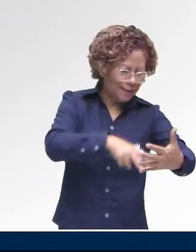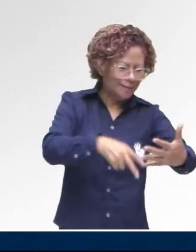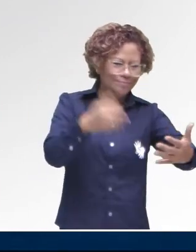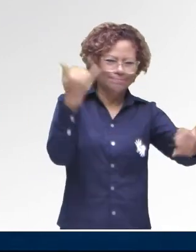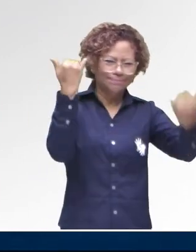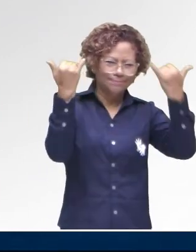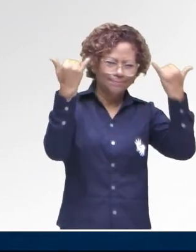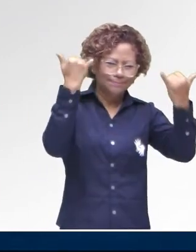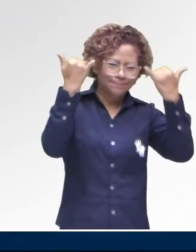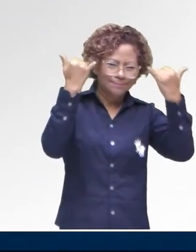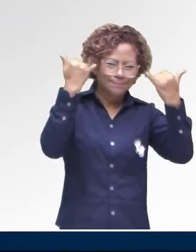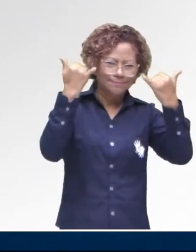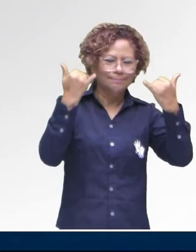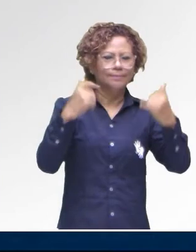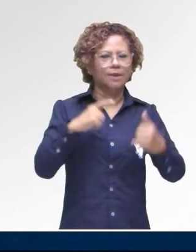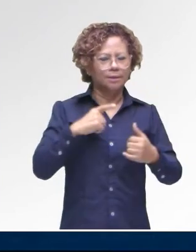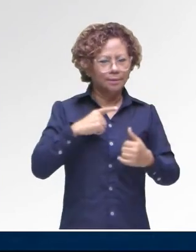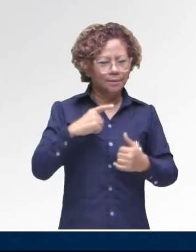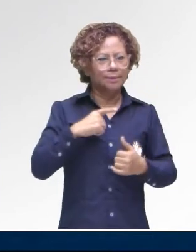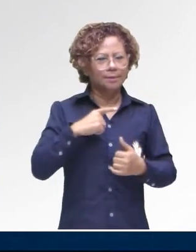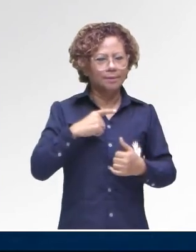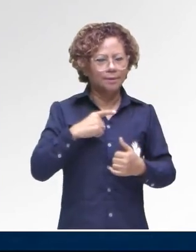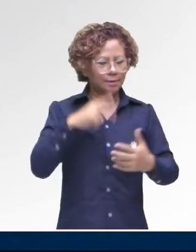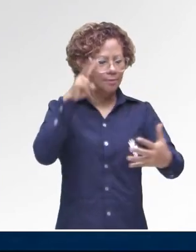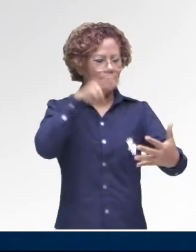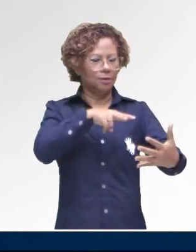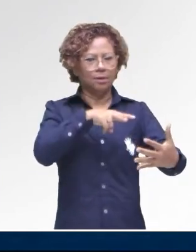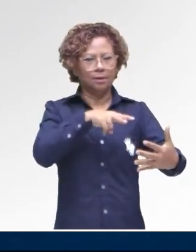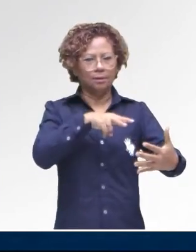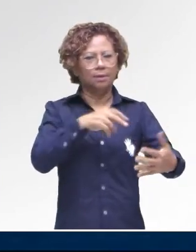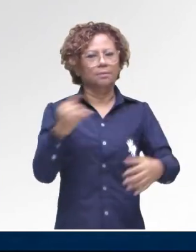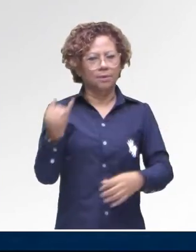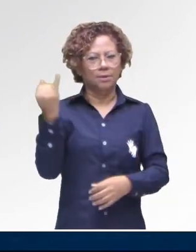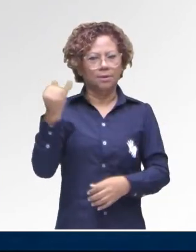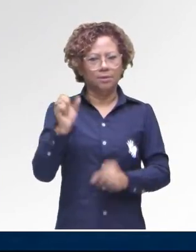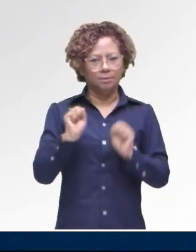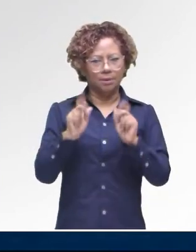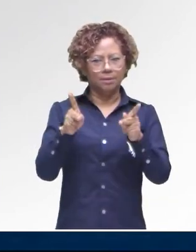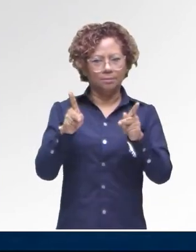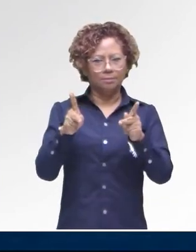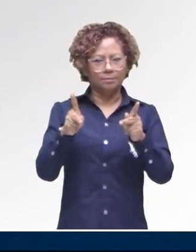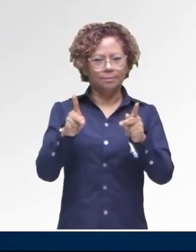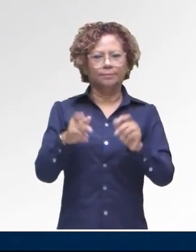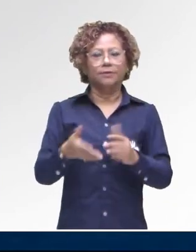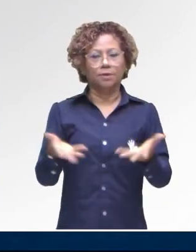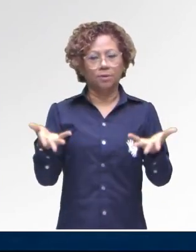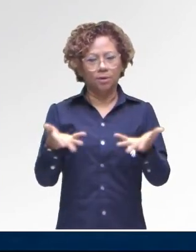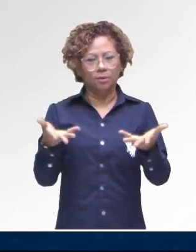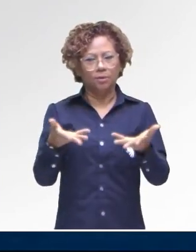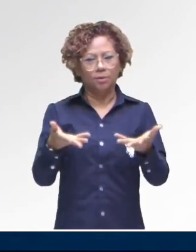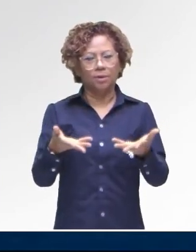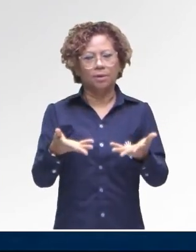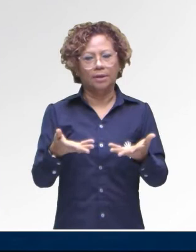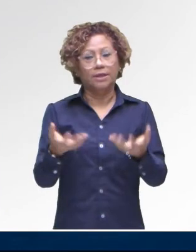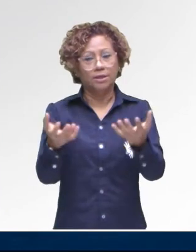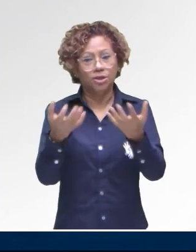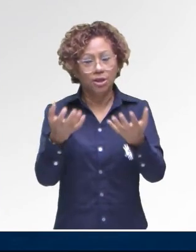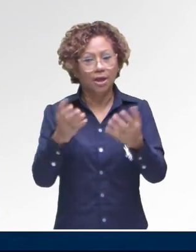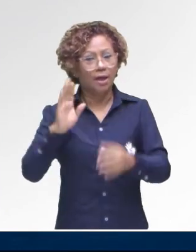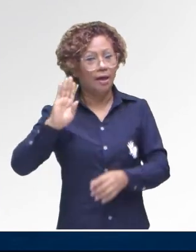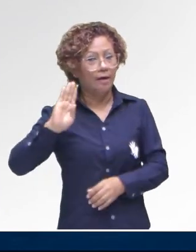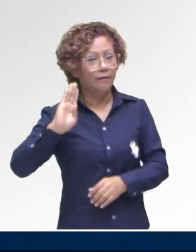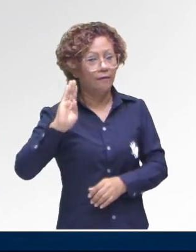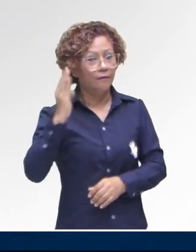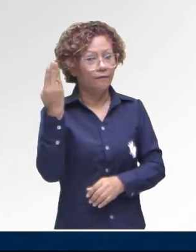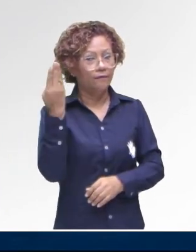hora de resolver uma questão. Tá bom? Então, agora nós estamos procurando a falsa. Procuramos no